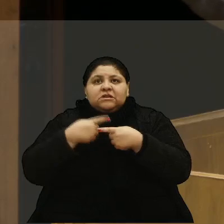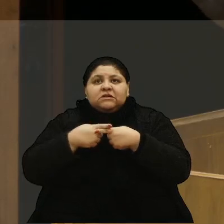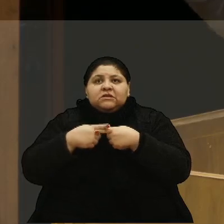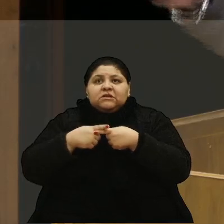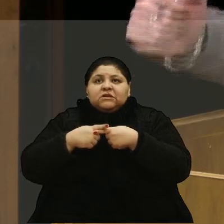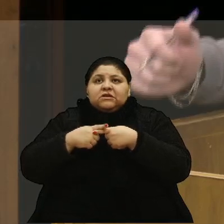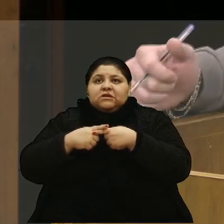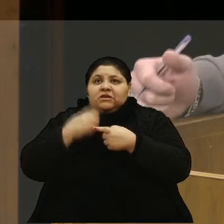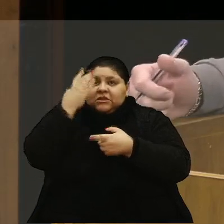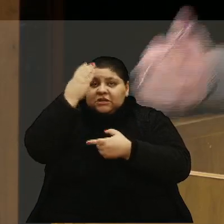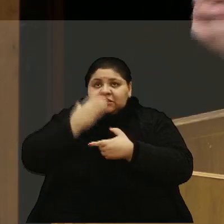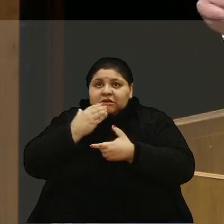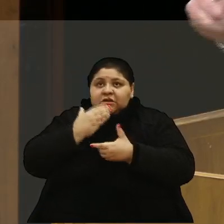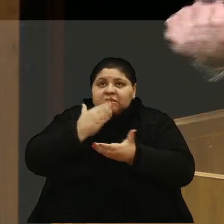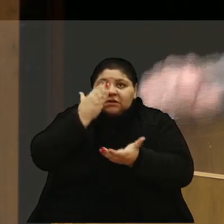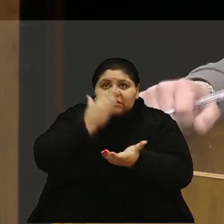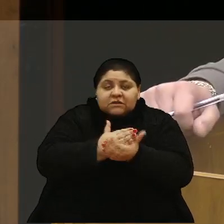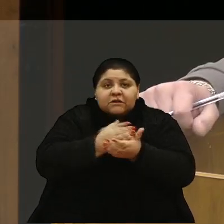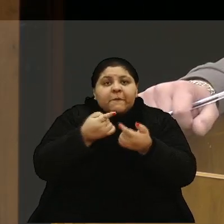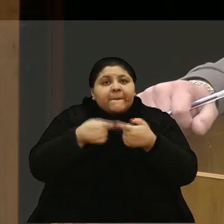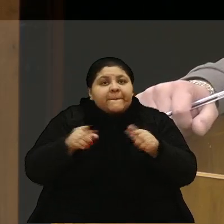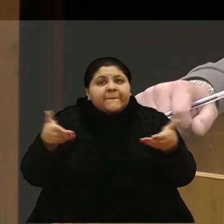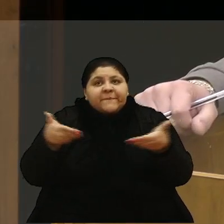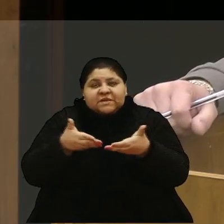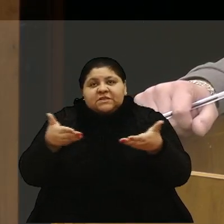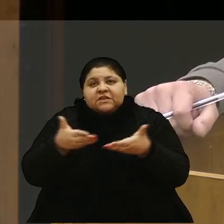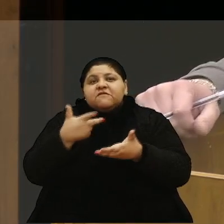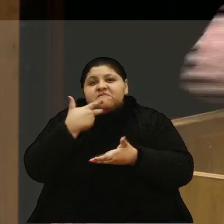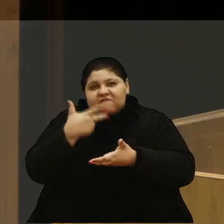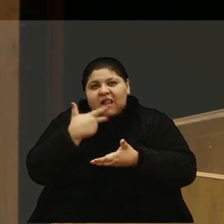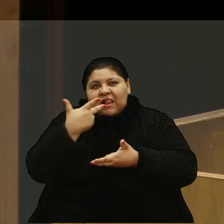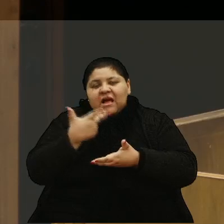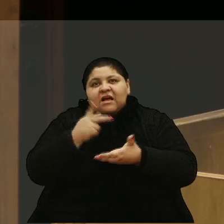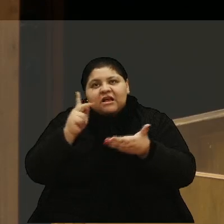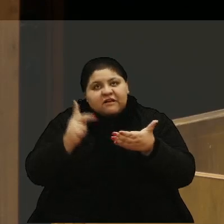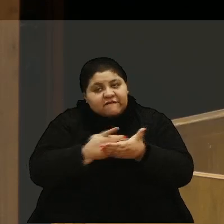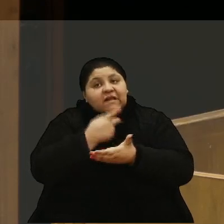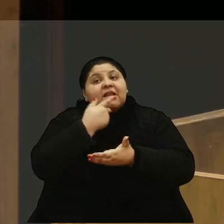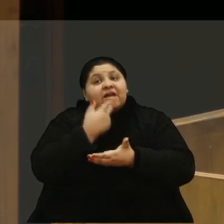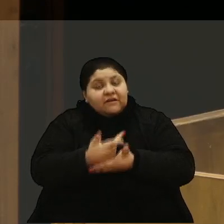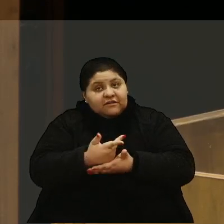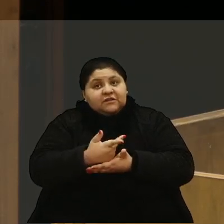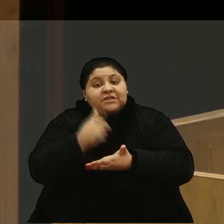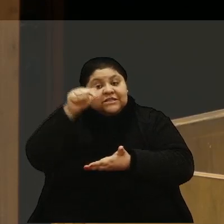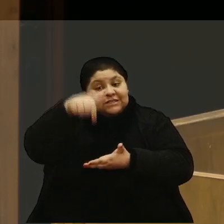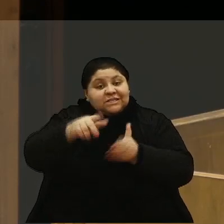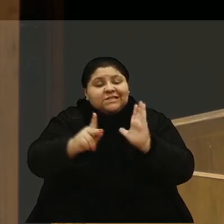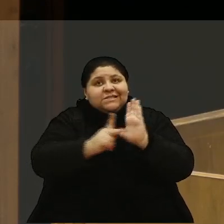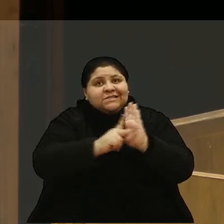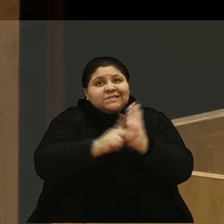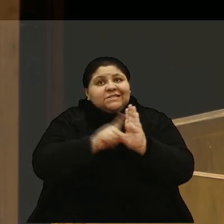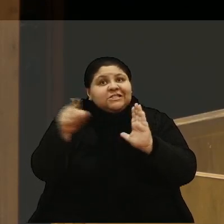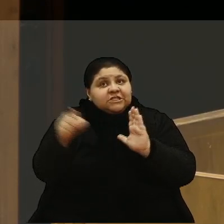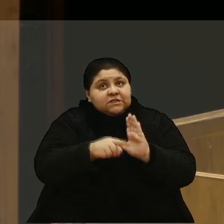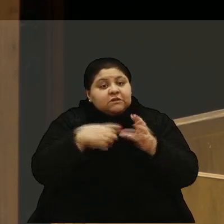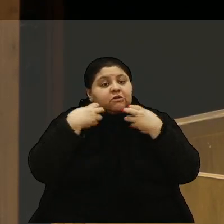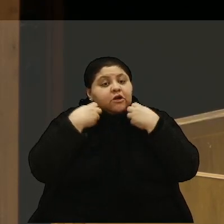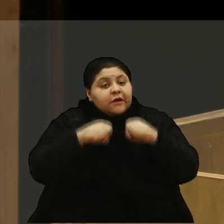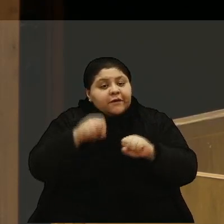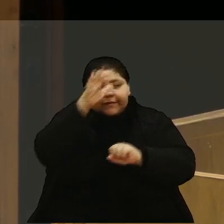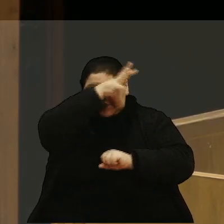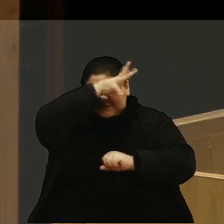celeridade necessária a esse projeto, mas aqui eu quero fazer a meia-culpa e reforçar que este projeto é da Secretaria